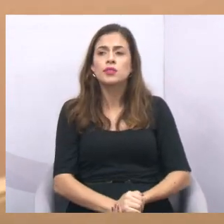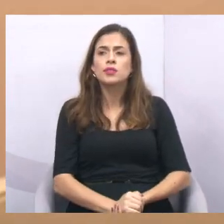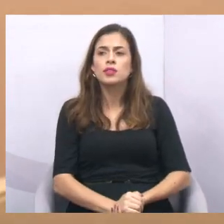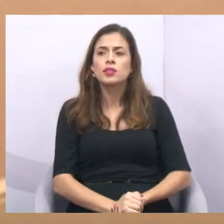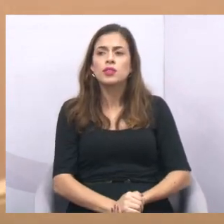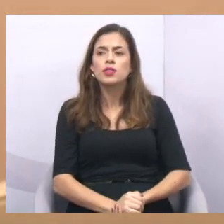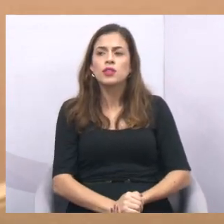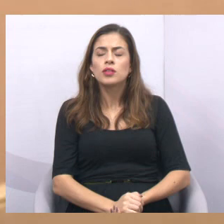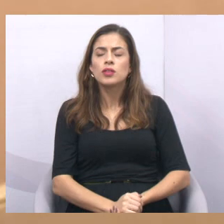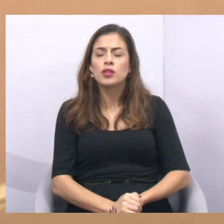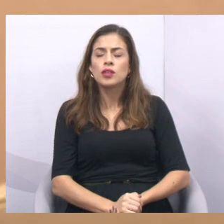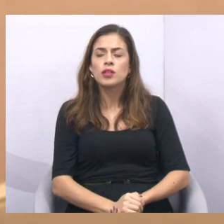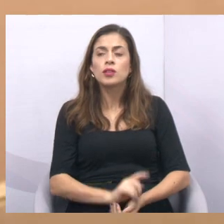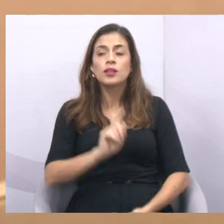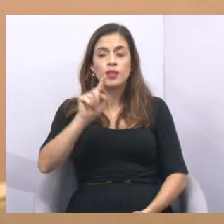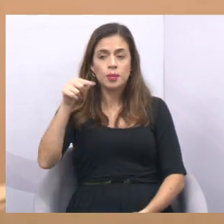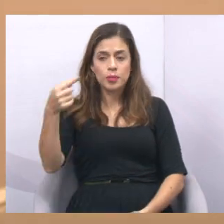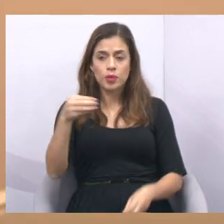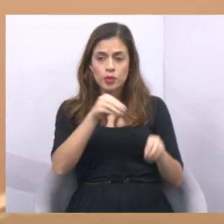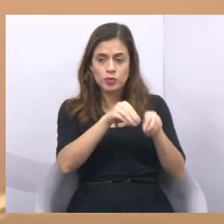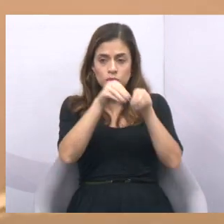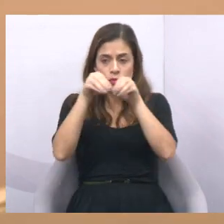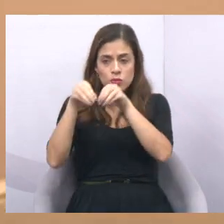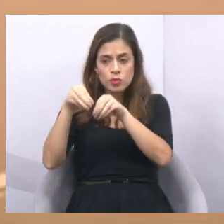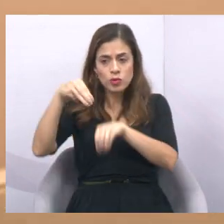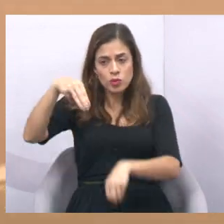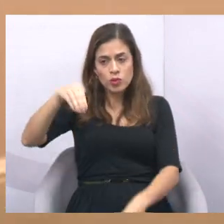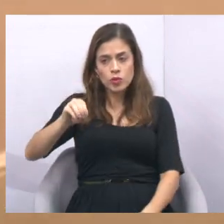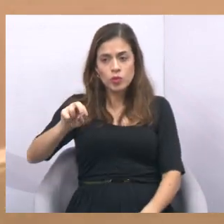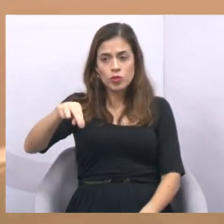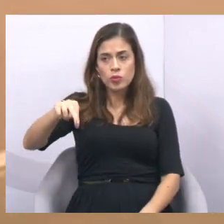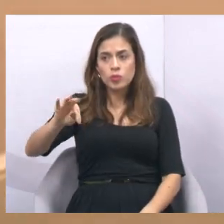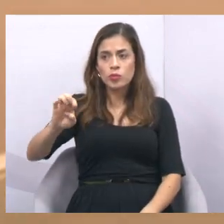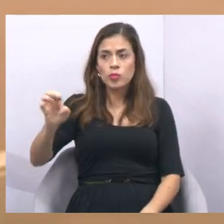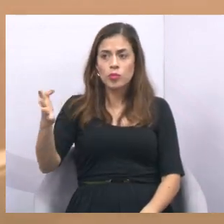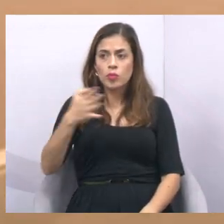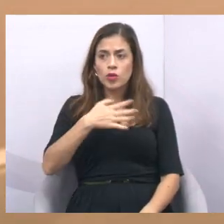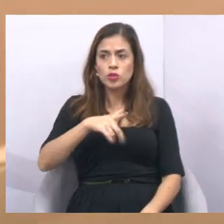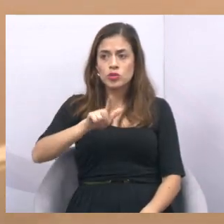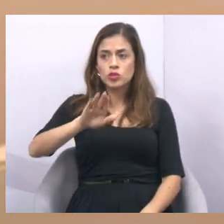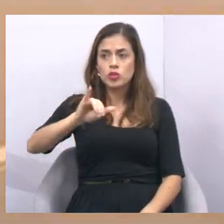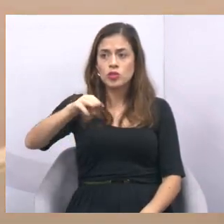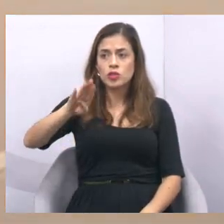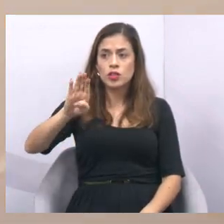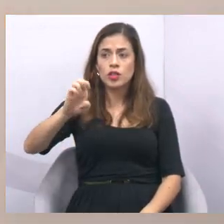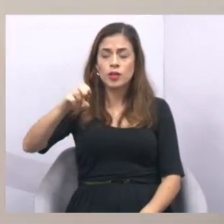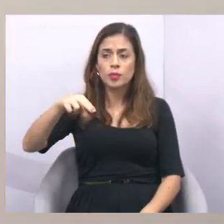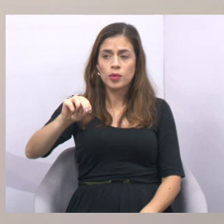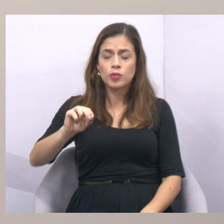Posteriormente, o Edivar foi para o Monte Líbano, onde ficou um técnico com vários títulos.